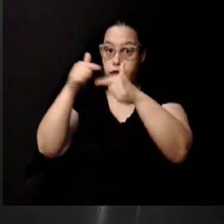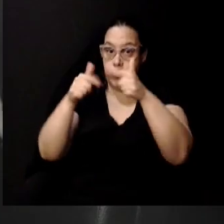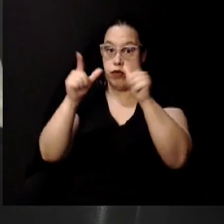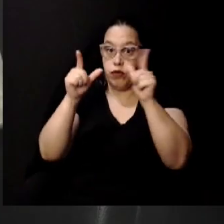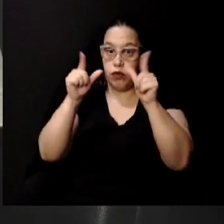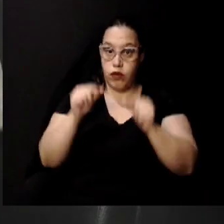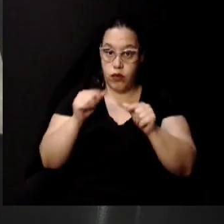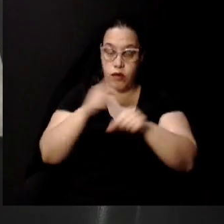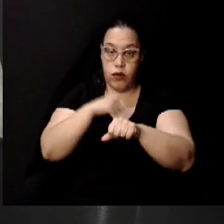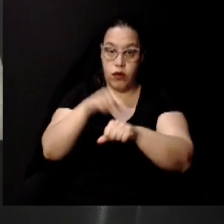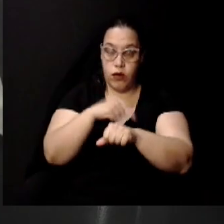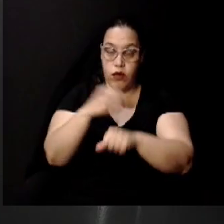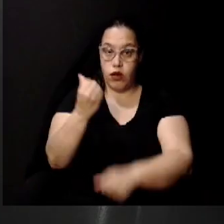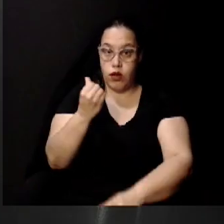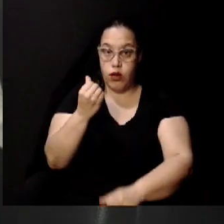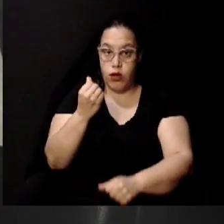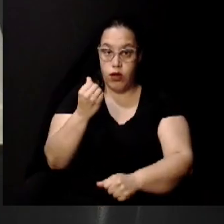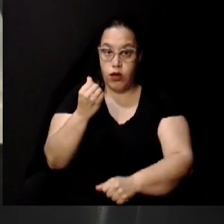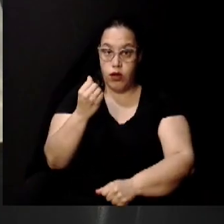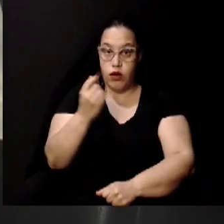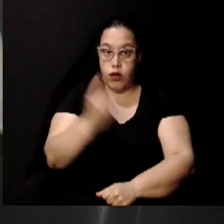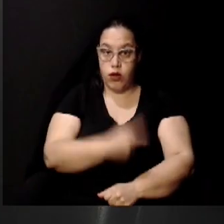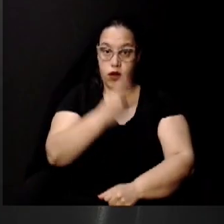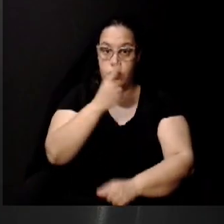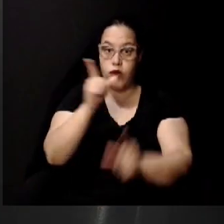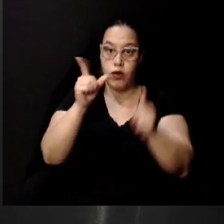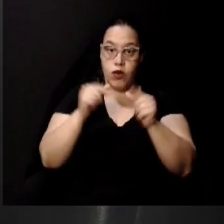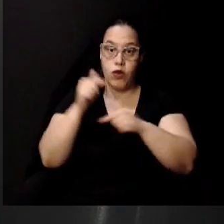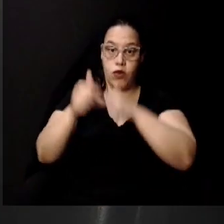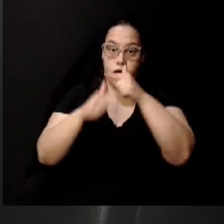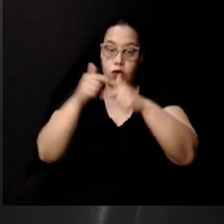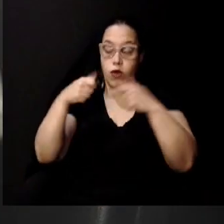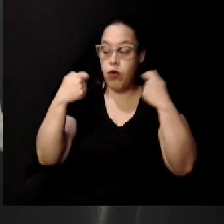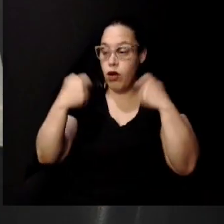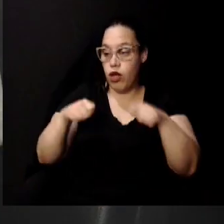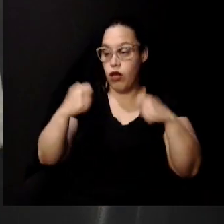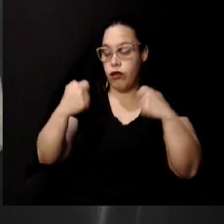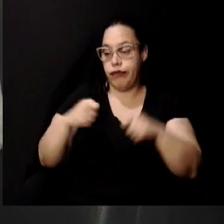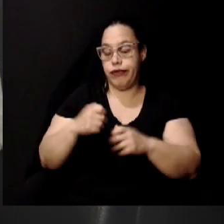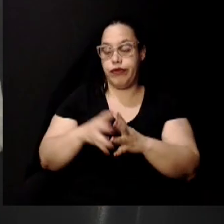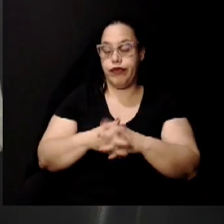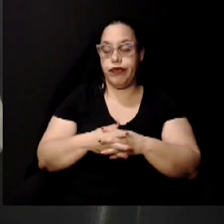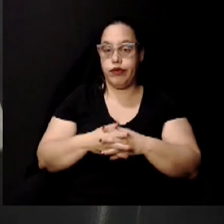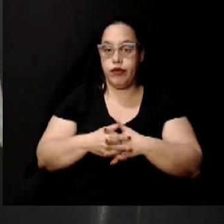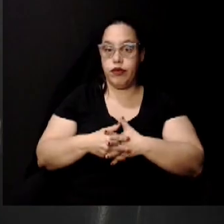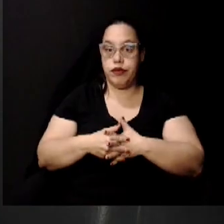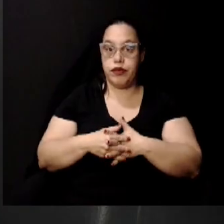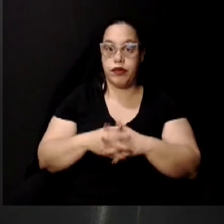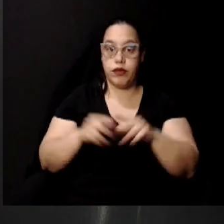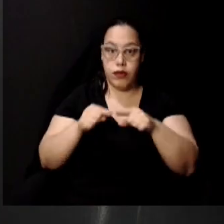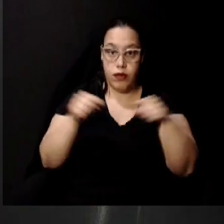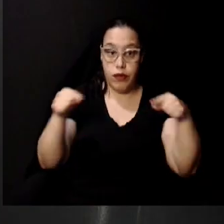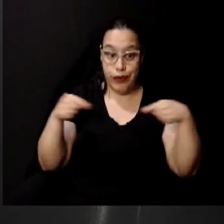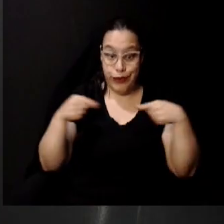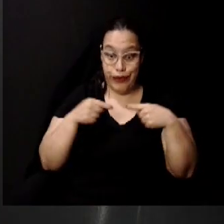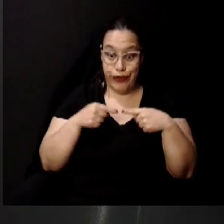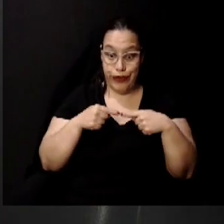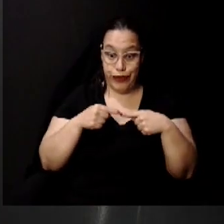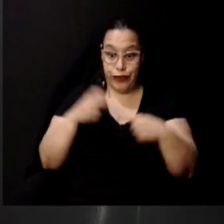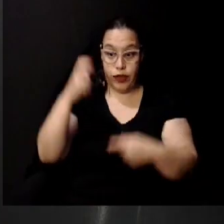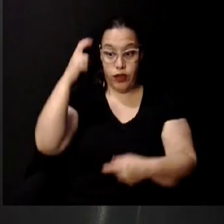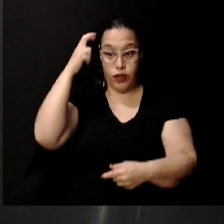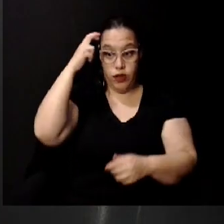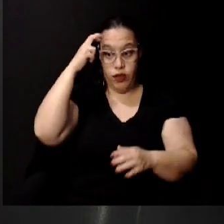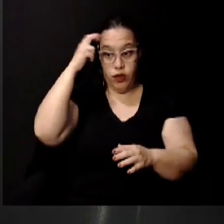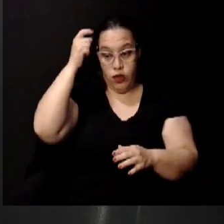trabalho, você tem geração de emprego. É uma necessidade, ainda mais que nós estamos tendo num cenário em que a inteligência artificial,